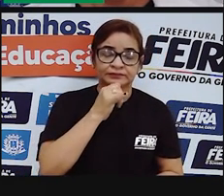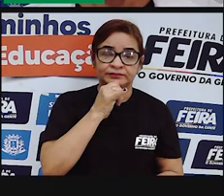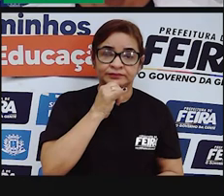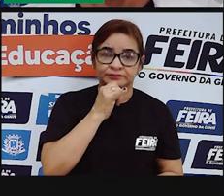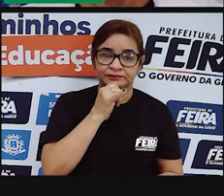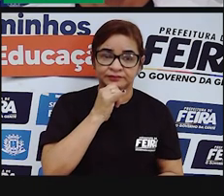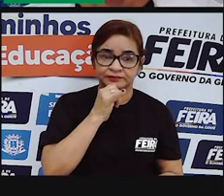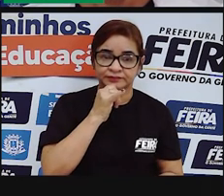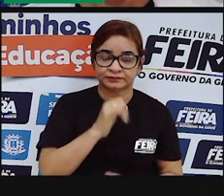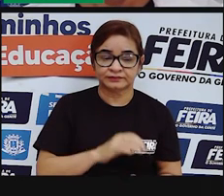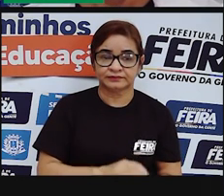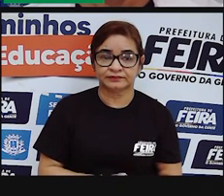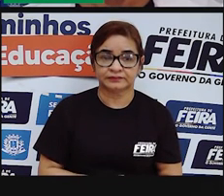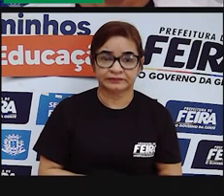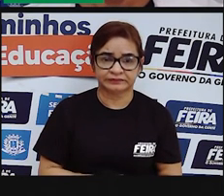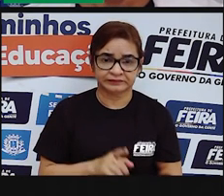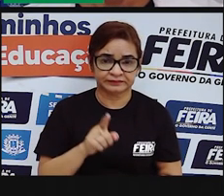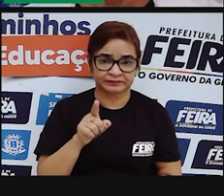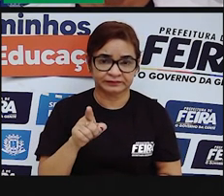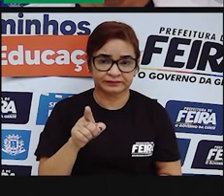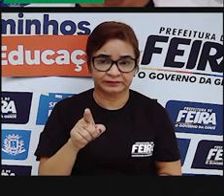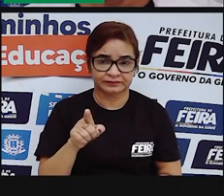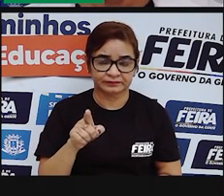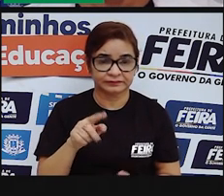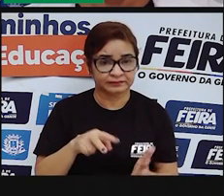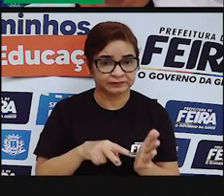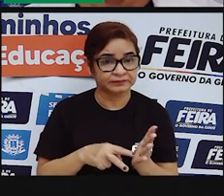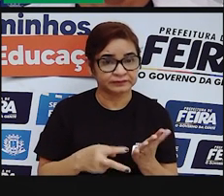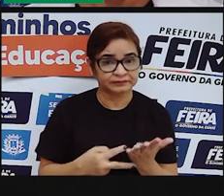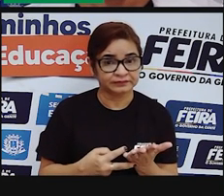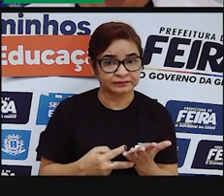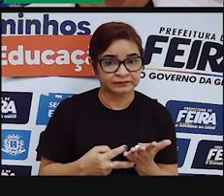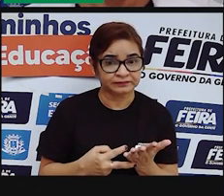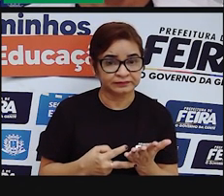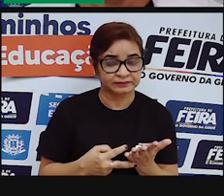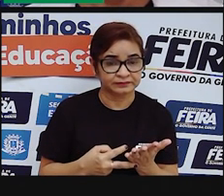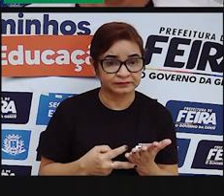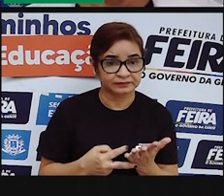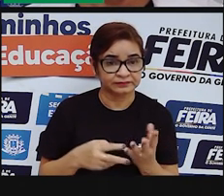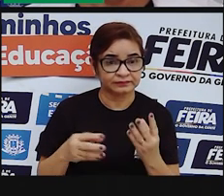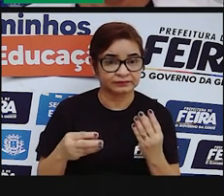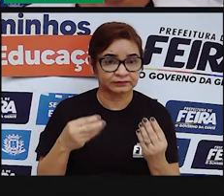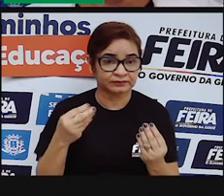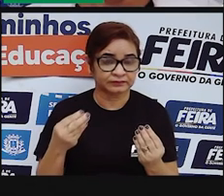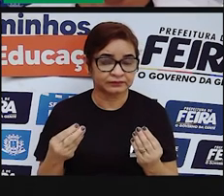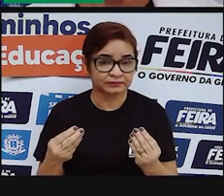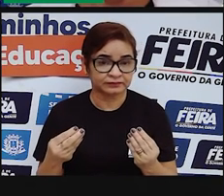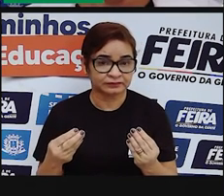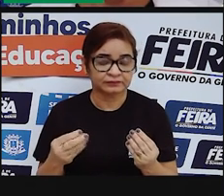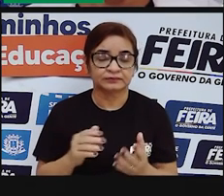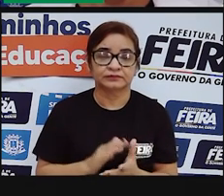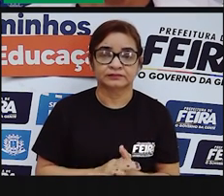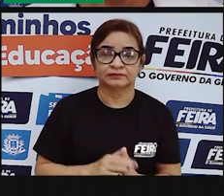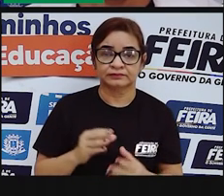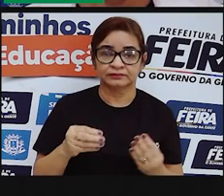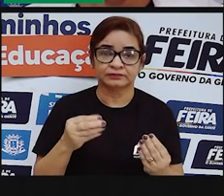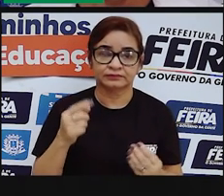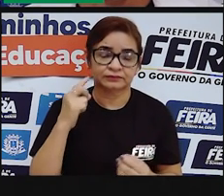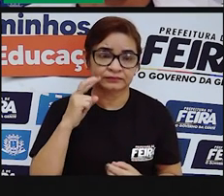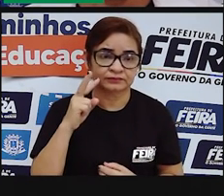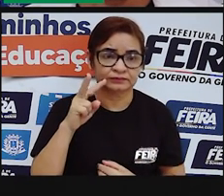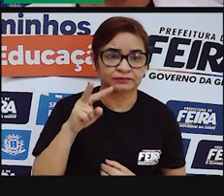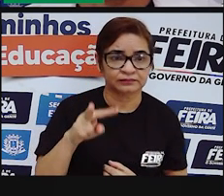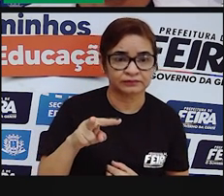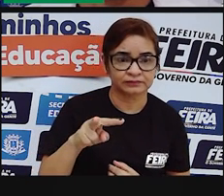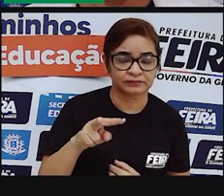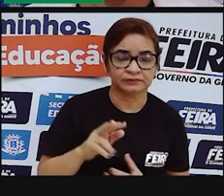aí como acontece essa figura de linguagem. É a repetição da conjunção com valor enfático, ou